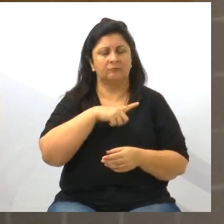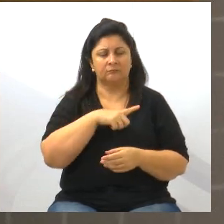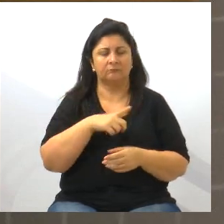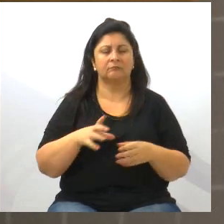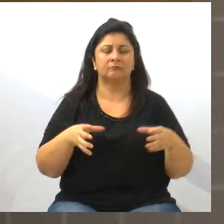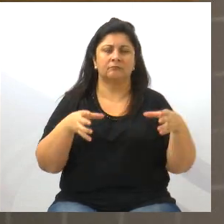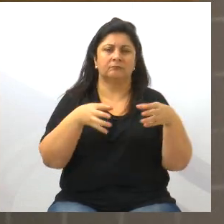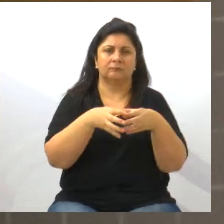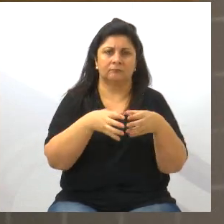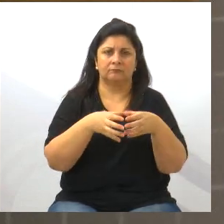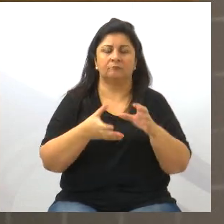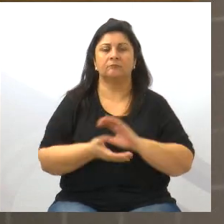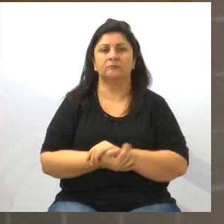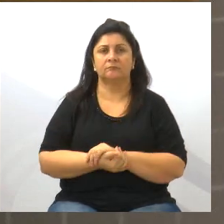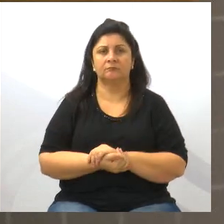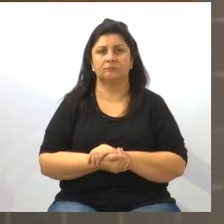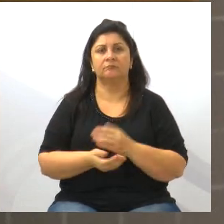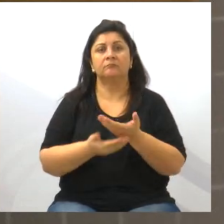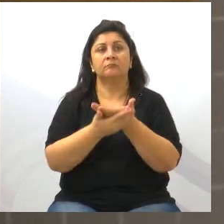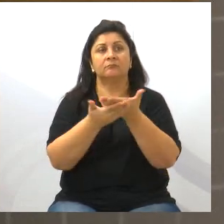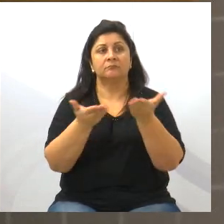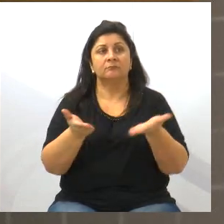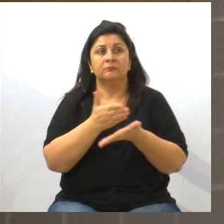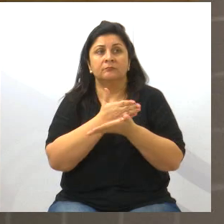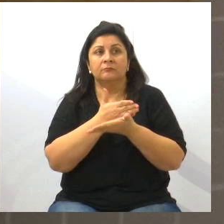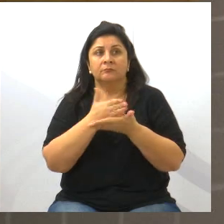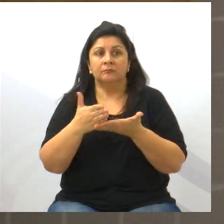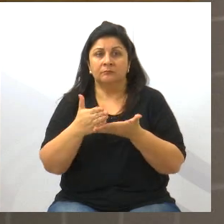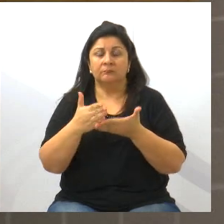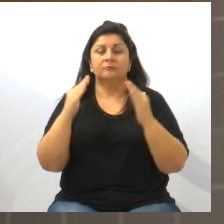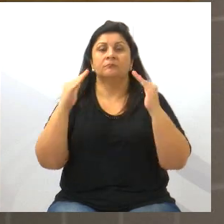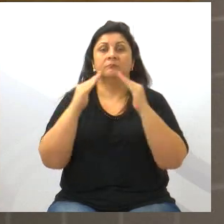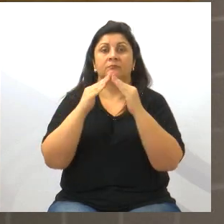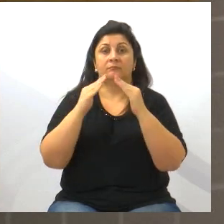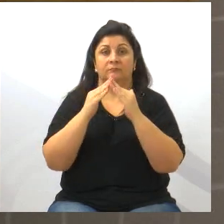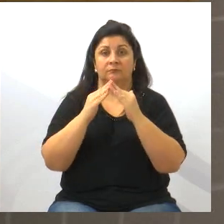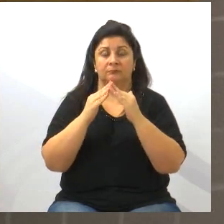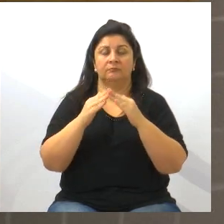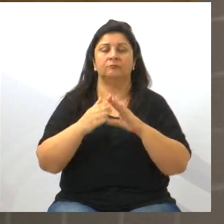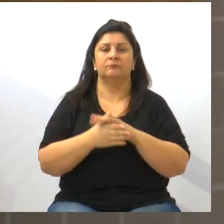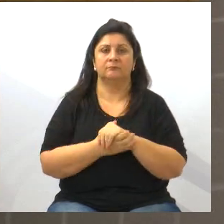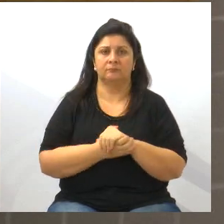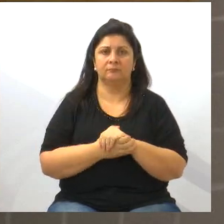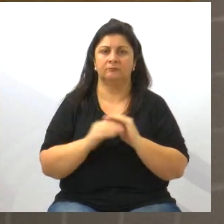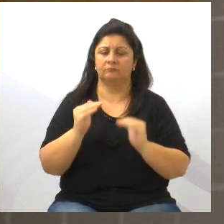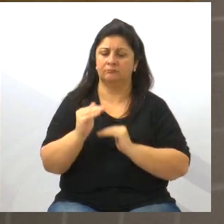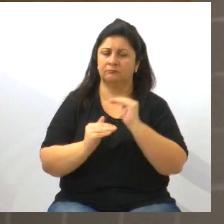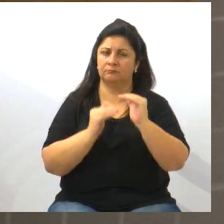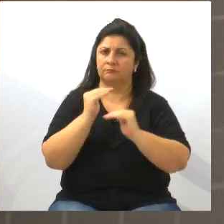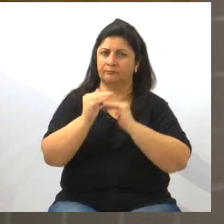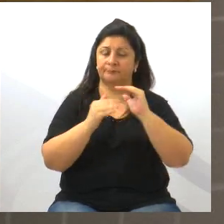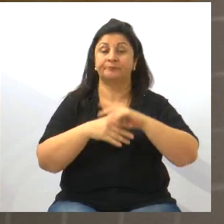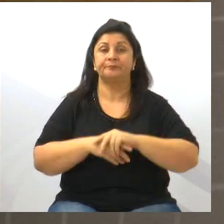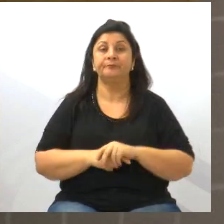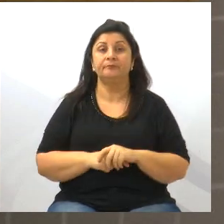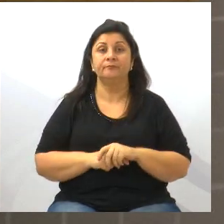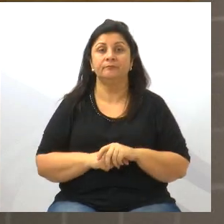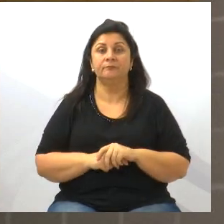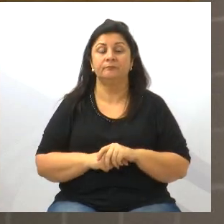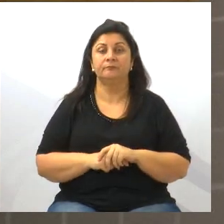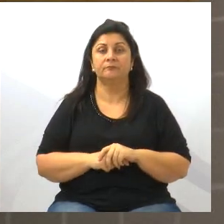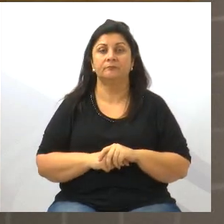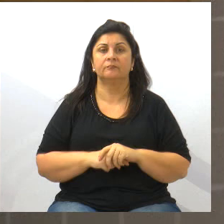né, que é o que vocês na habitação agora vão começar a desenvolver. E tem